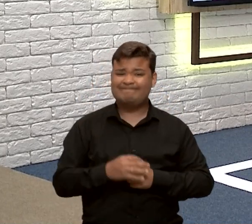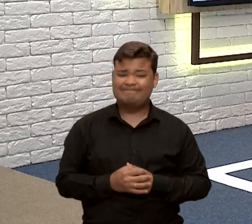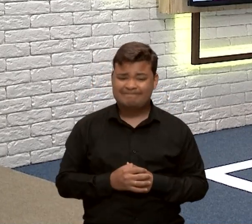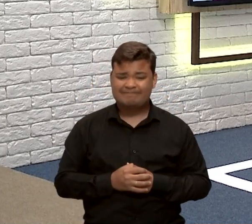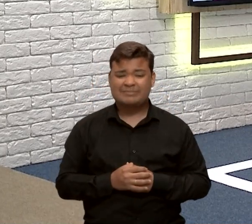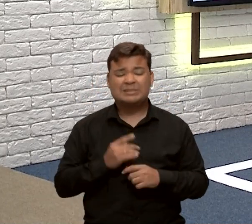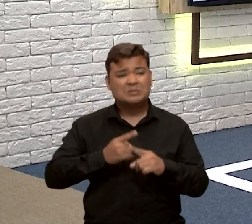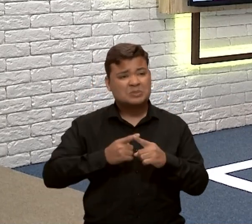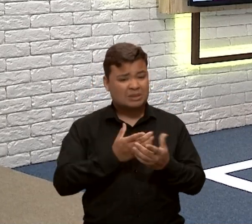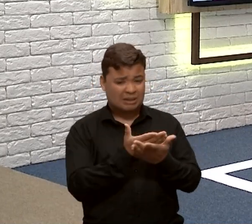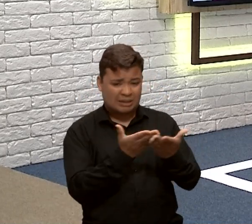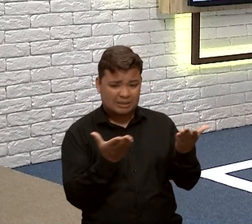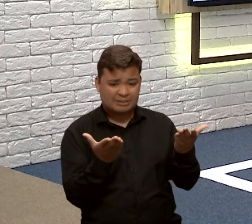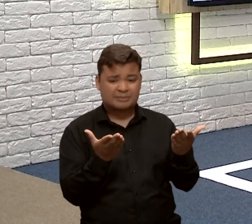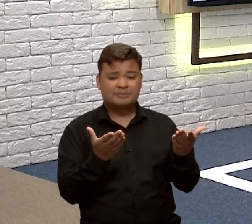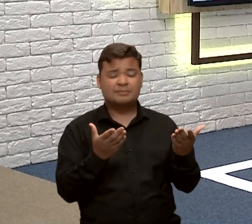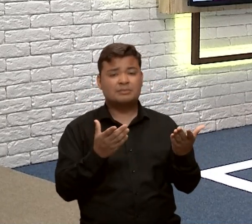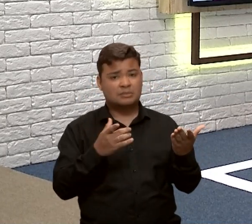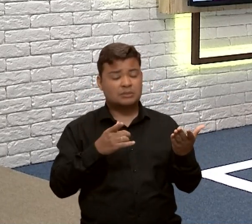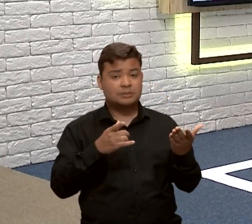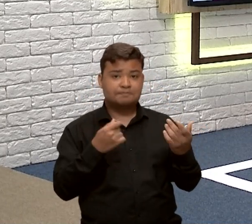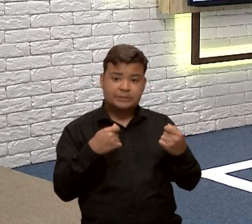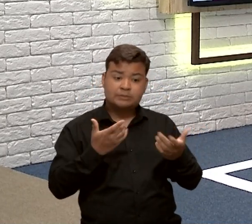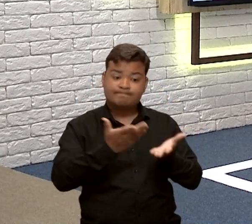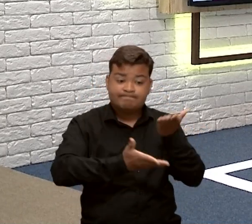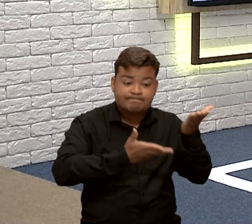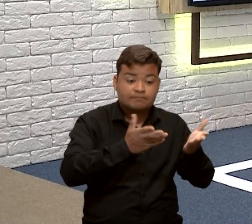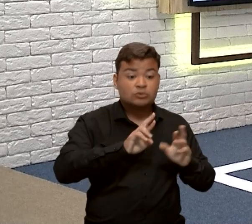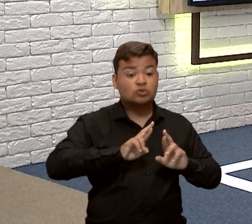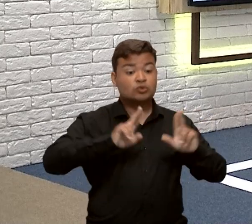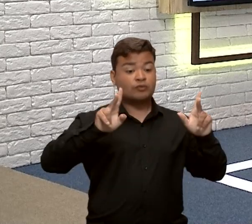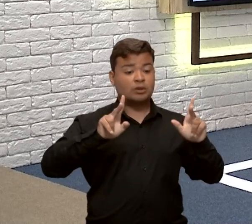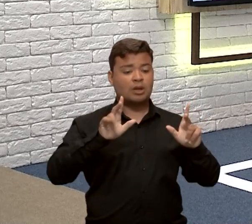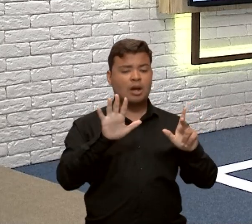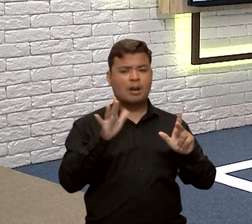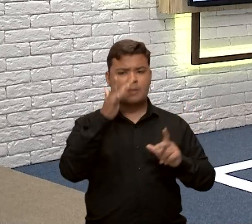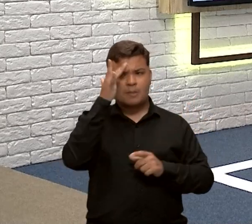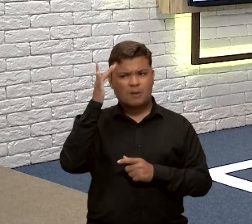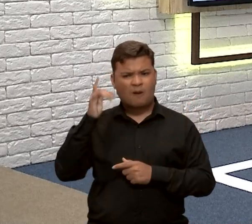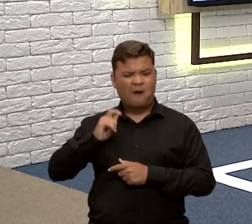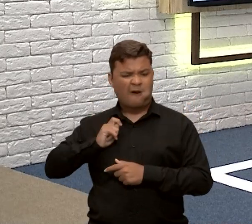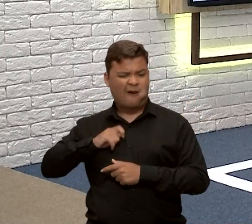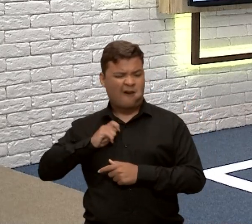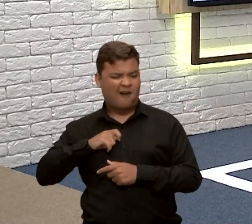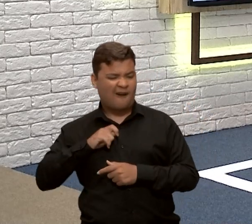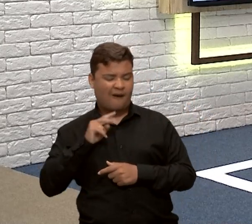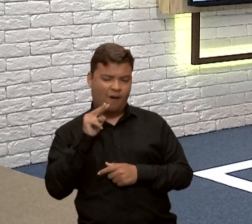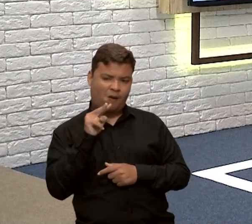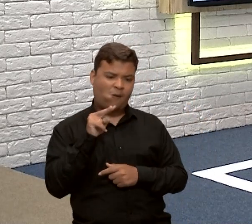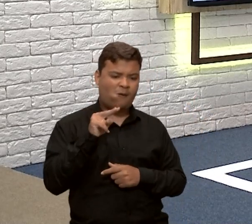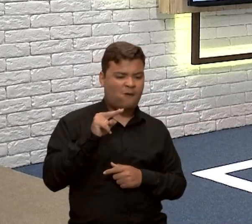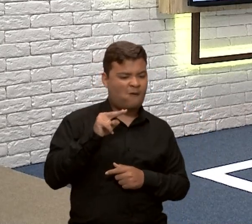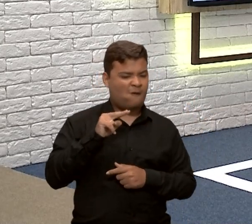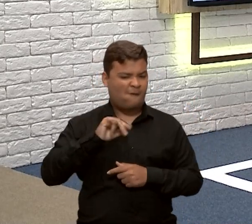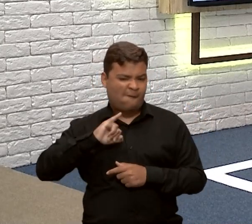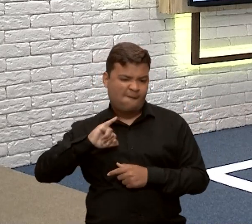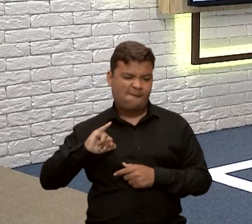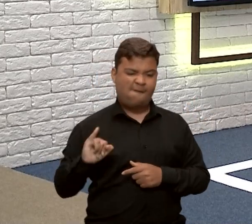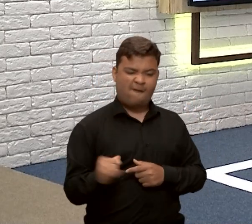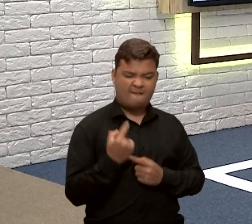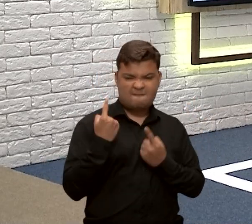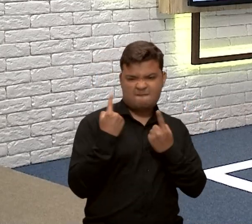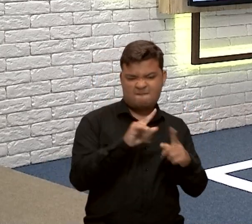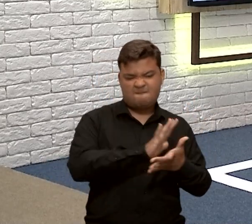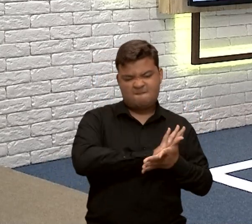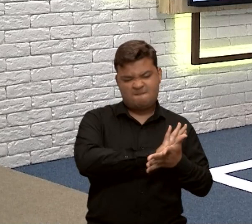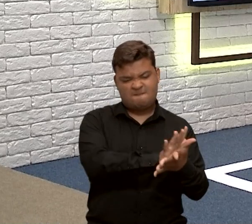dessas necessidades diferenciadas, né, para fazer algo de mal contra